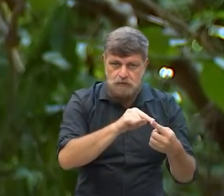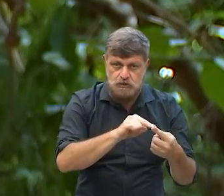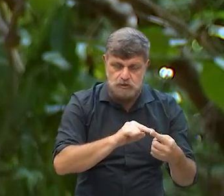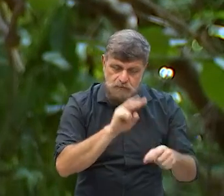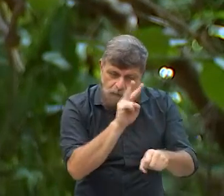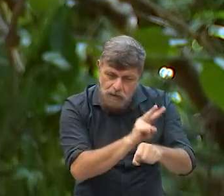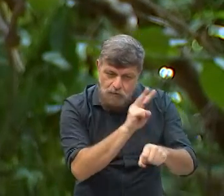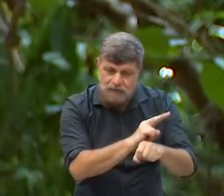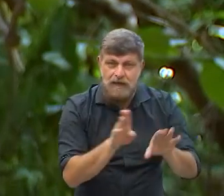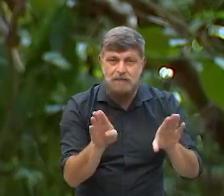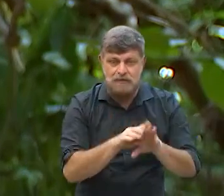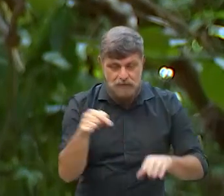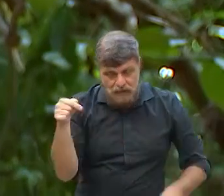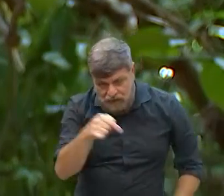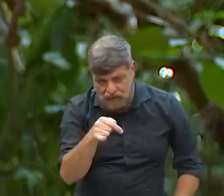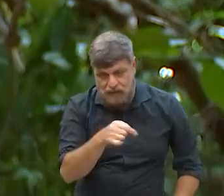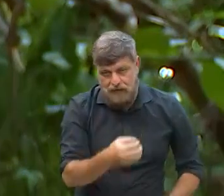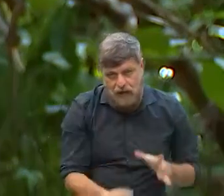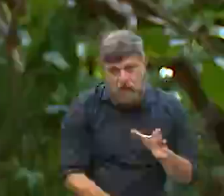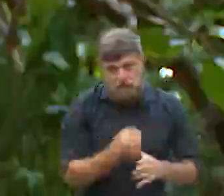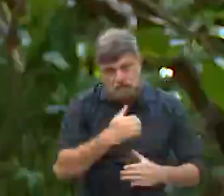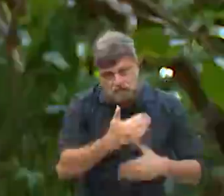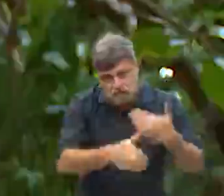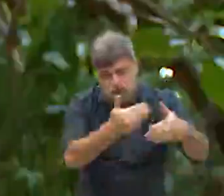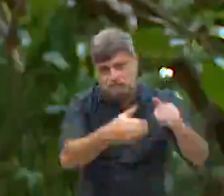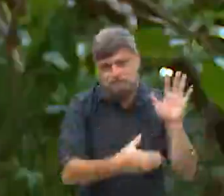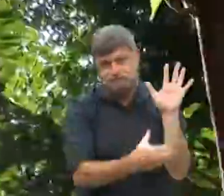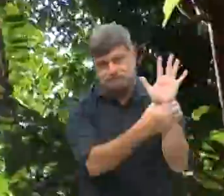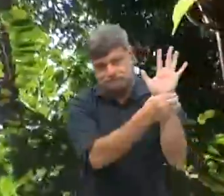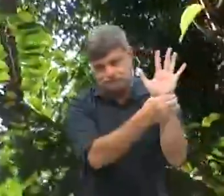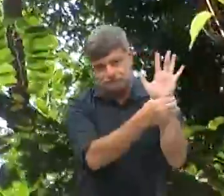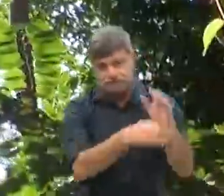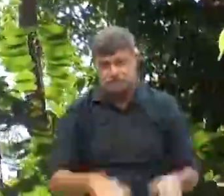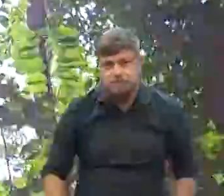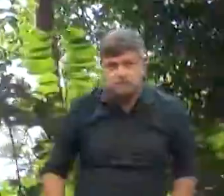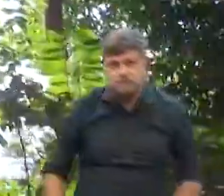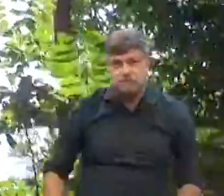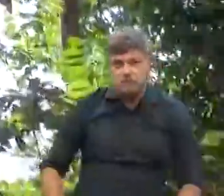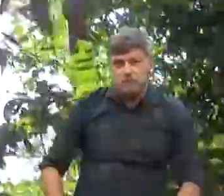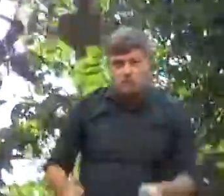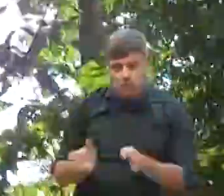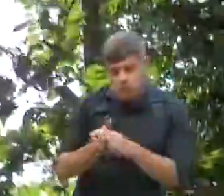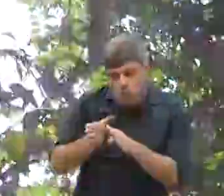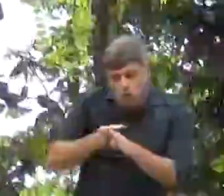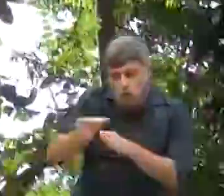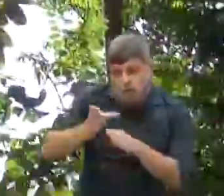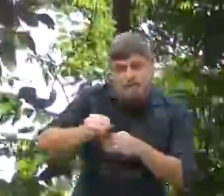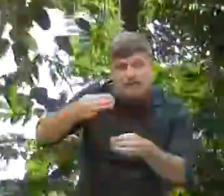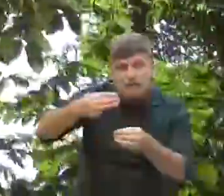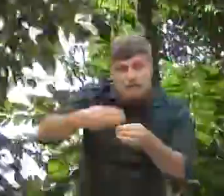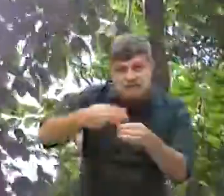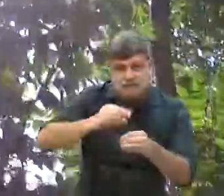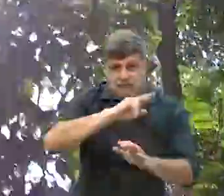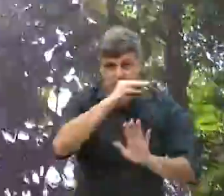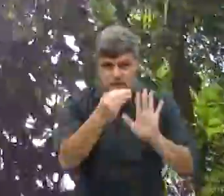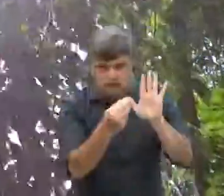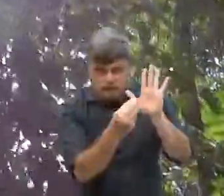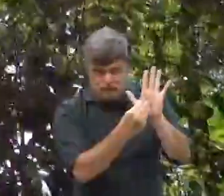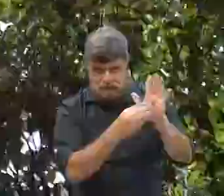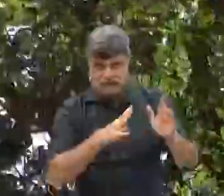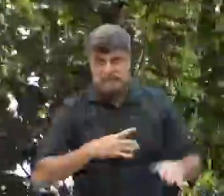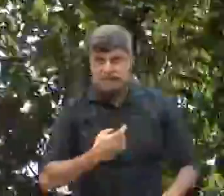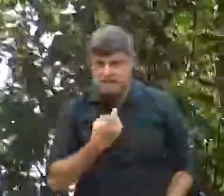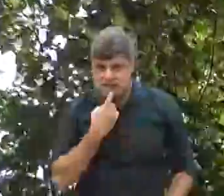também permitir ali o desenvolvimento sustentável daquela área. O CONDEMA, Conselho Municipal de Meio Ambiente de